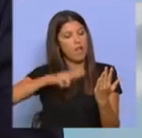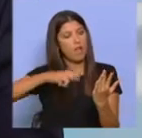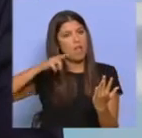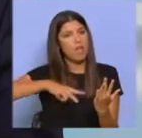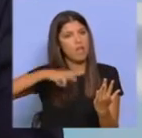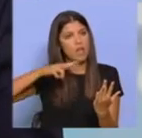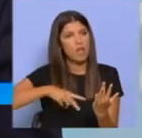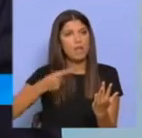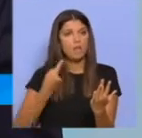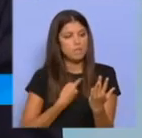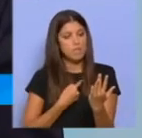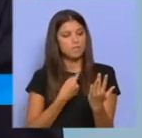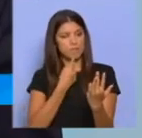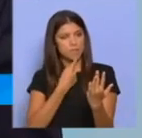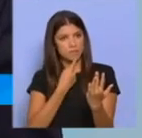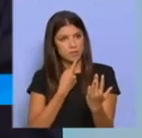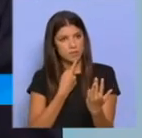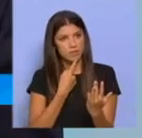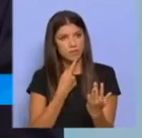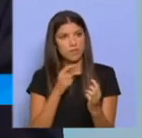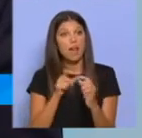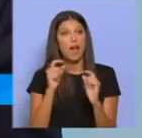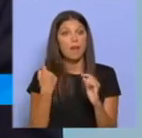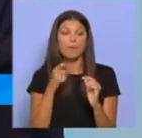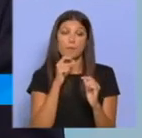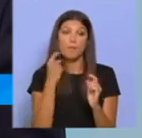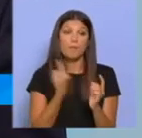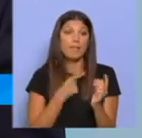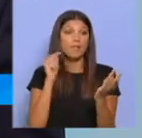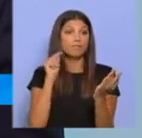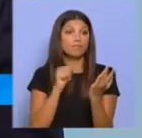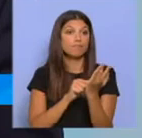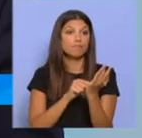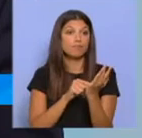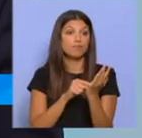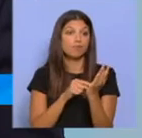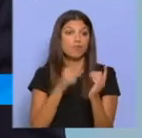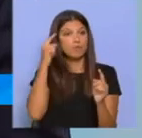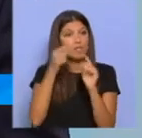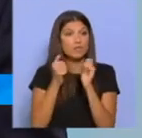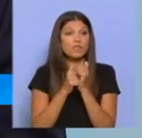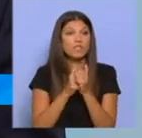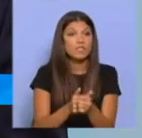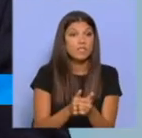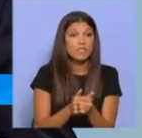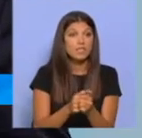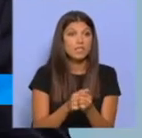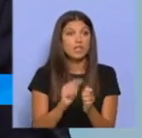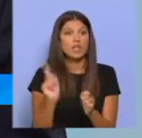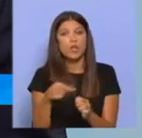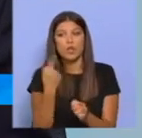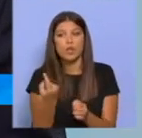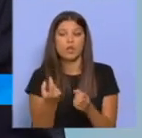entendendo que devem subscrever também. Existe uma tecla no site muito fácil que diz subscrever, onde nos juntamos à